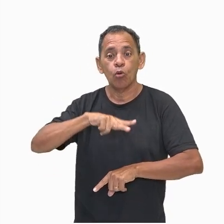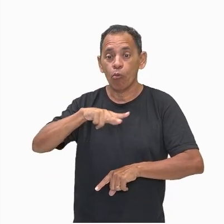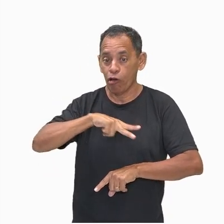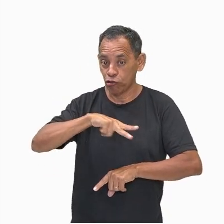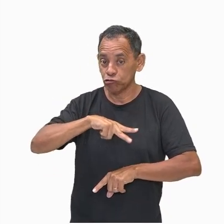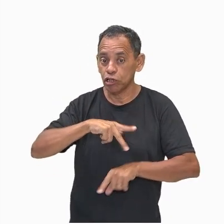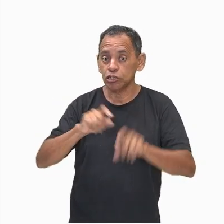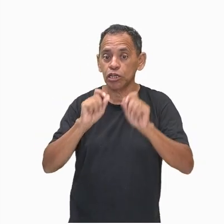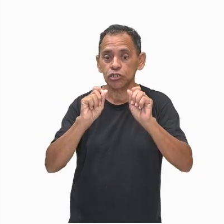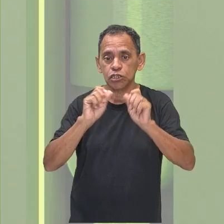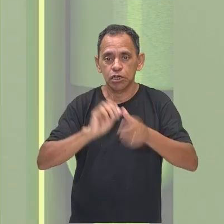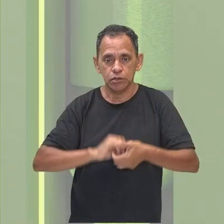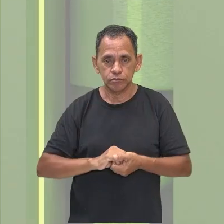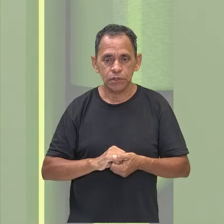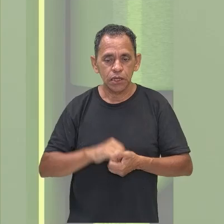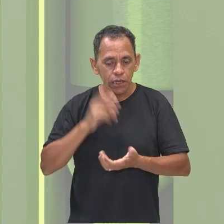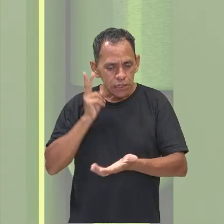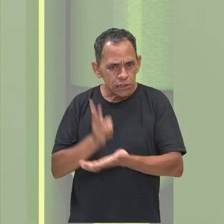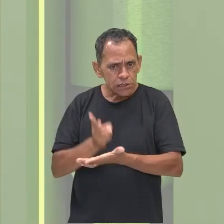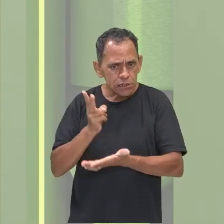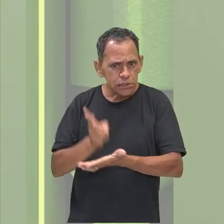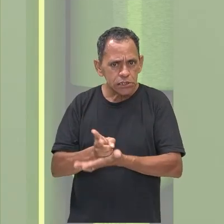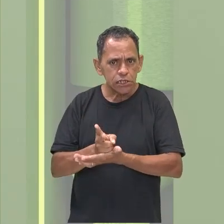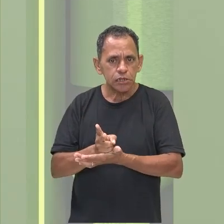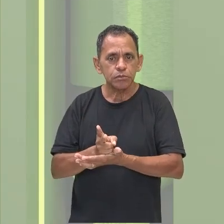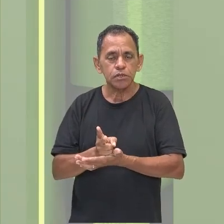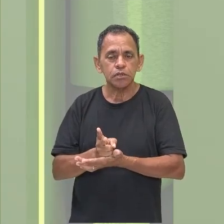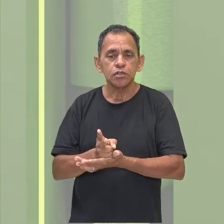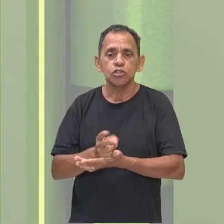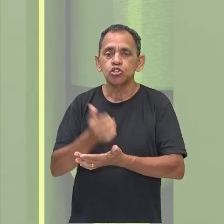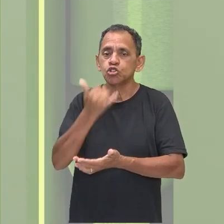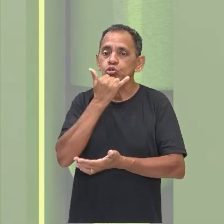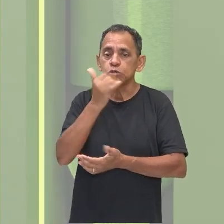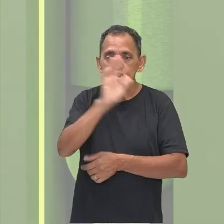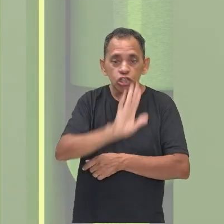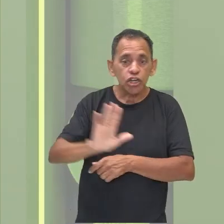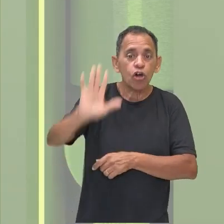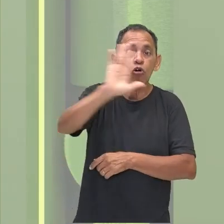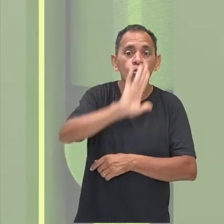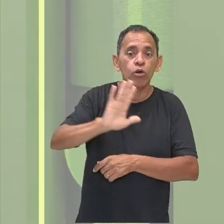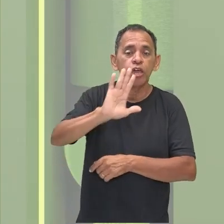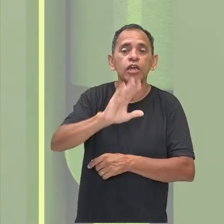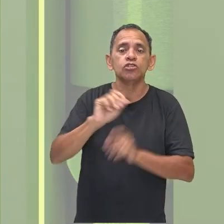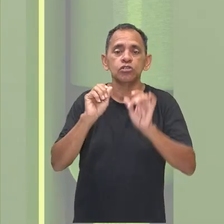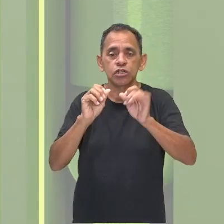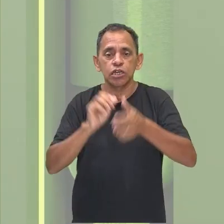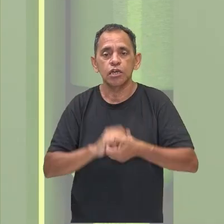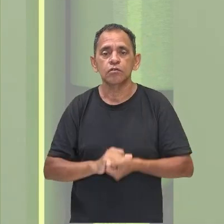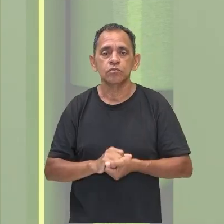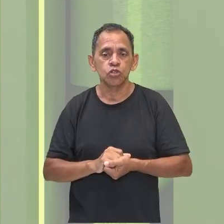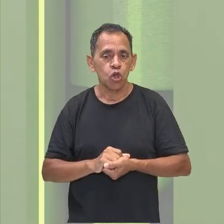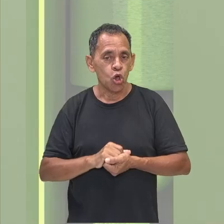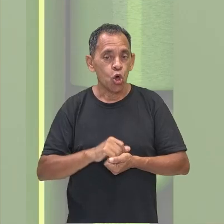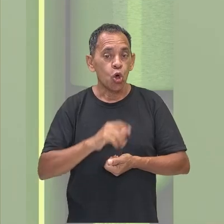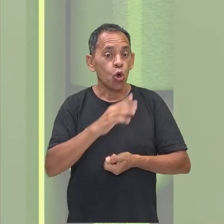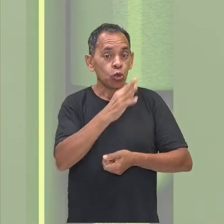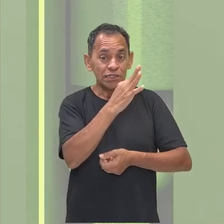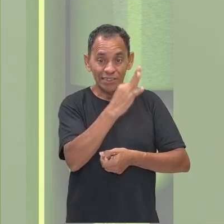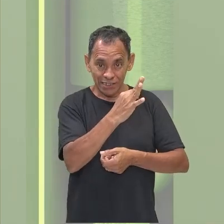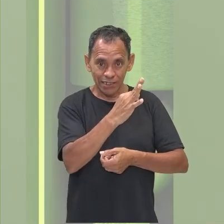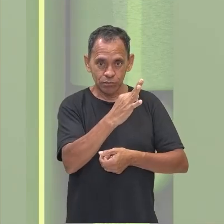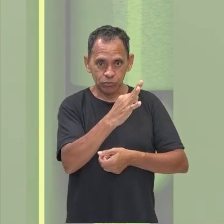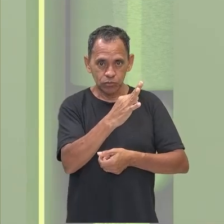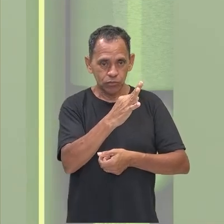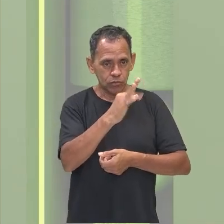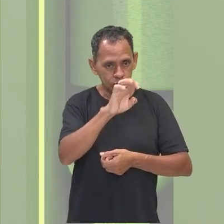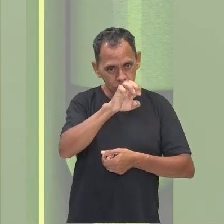só sempre ou melhor dizendo geralmente o tempo Inicial Ele é igual a zero tá bom porque na